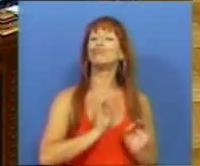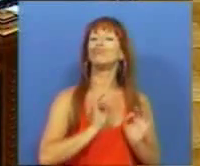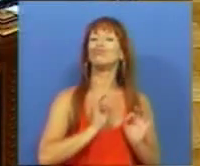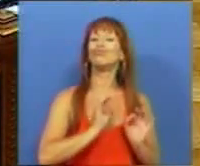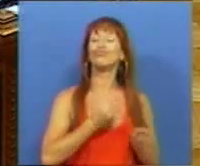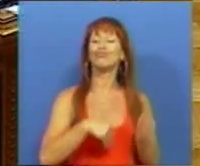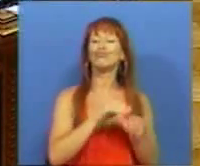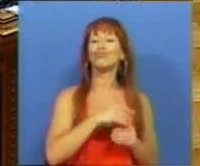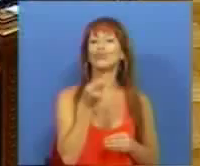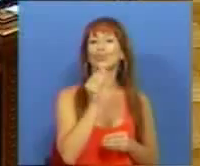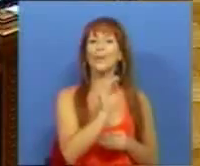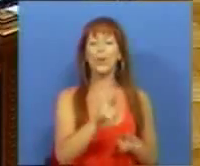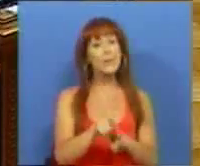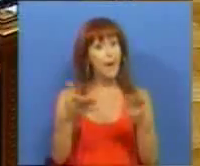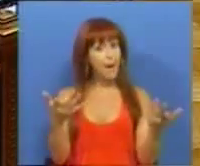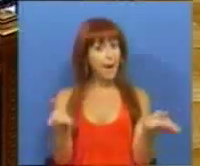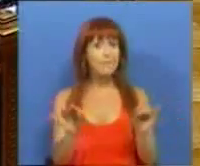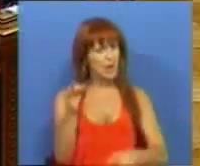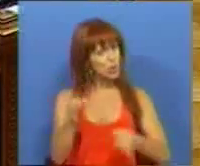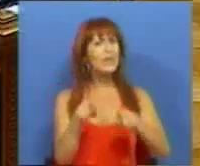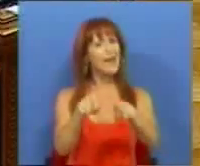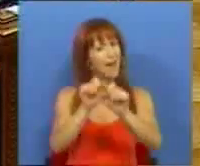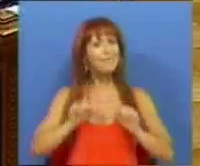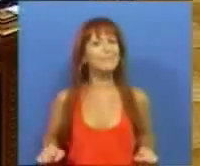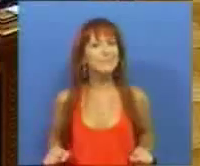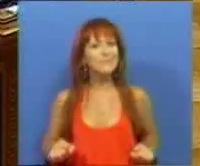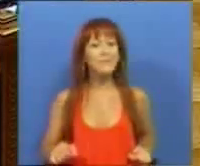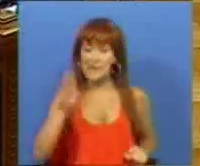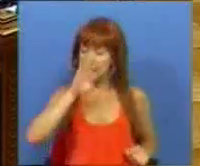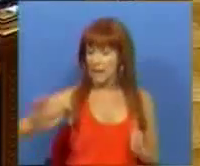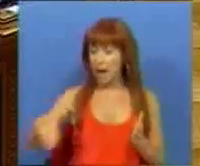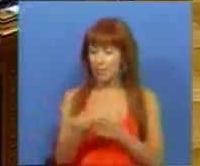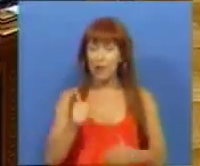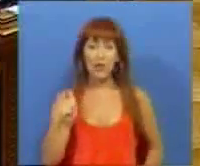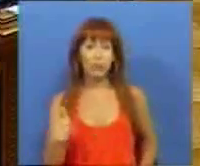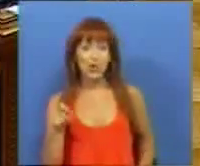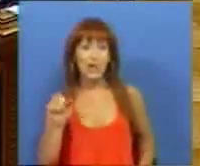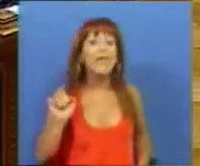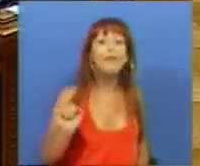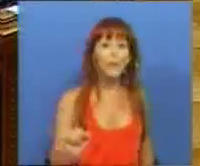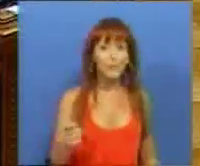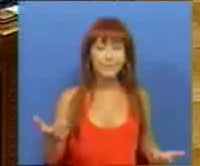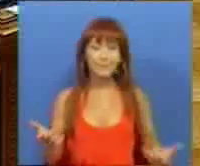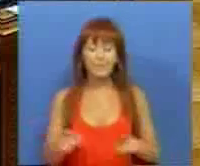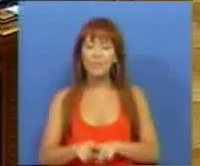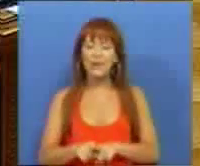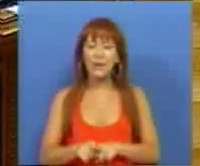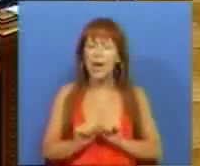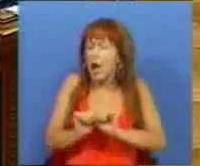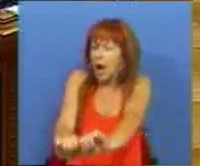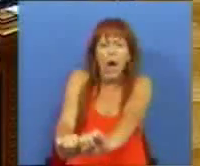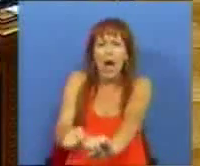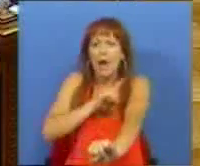extraordinário no seu banco. Era assim mais justiça. Se a proposta do Bloco de Esquerda na recusa